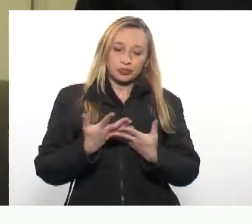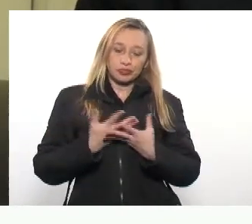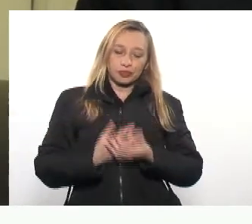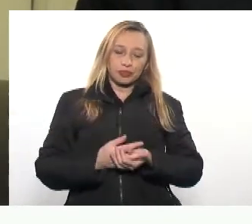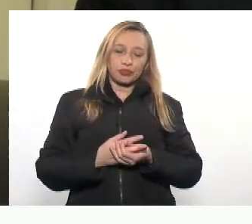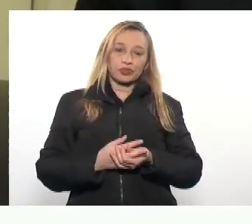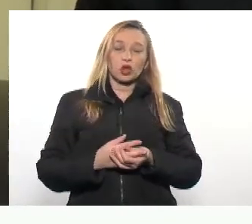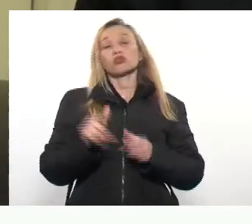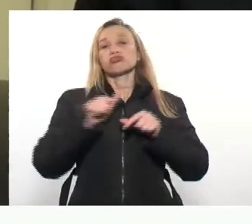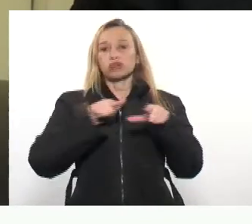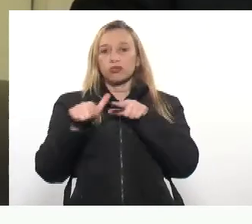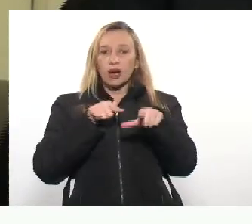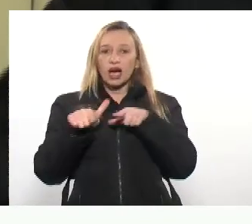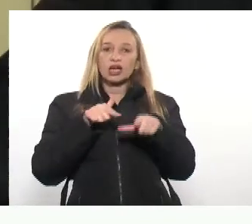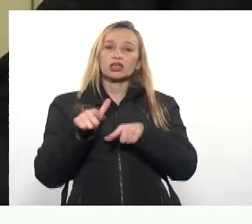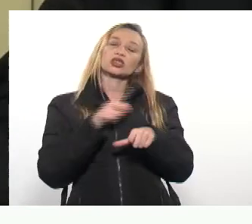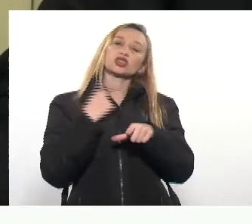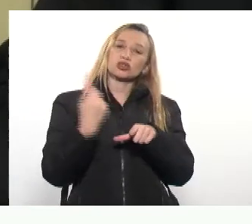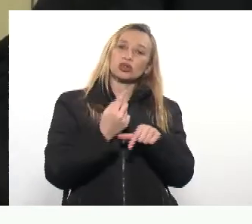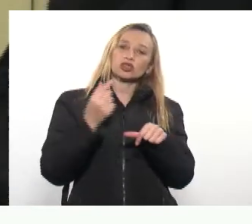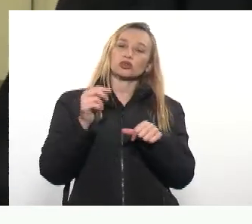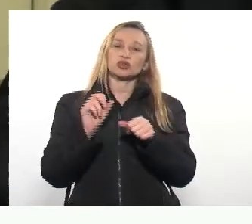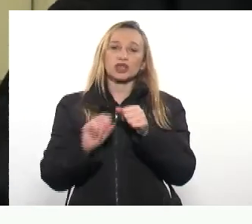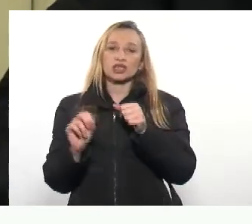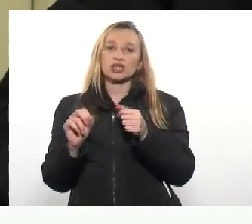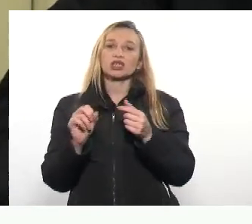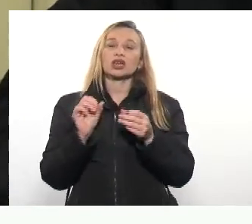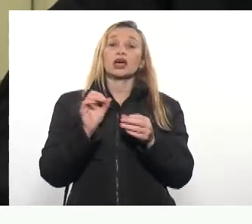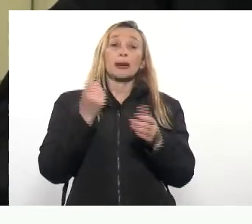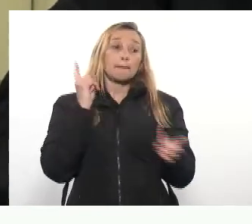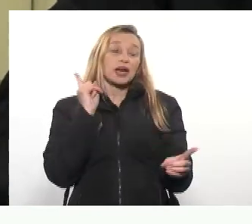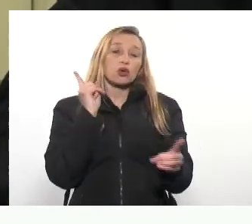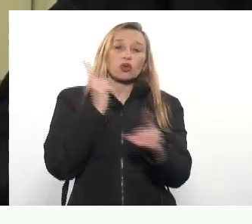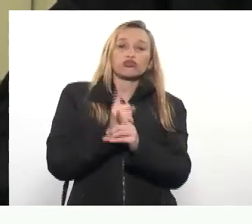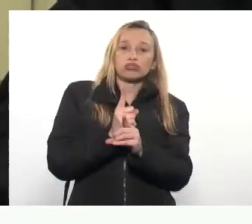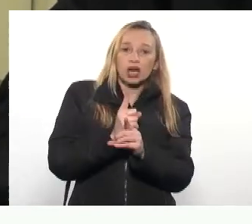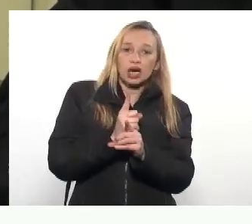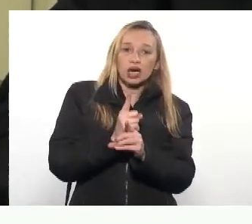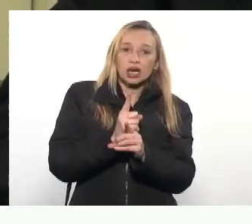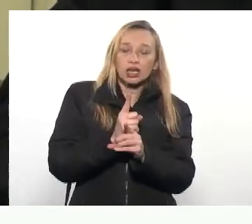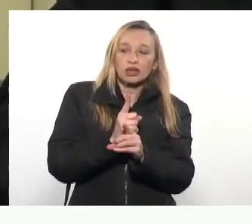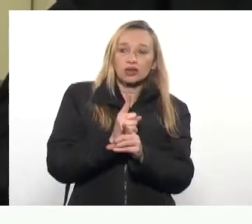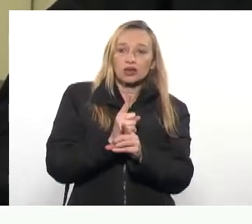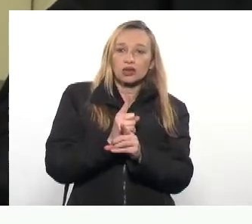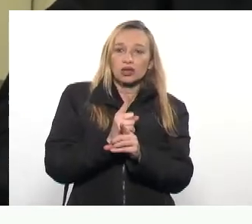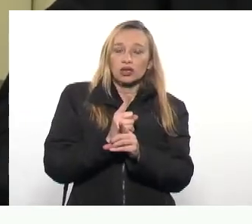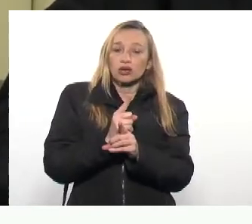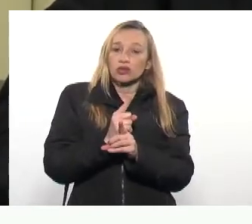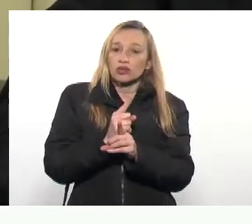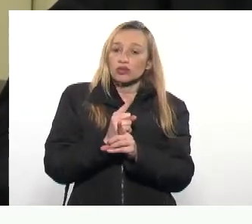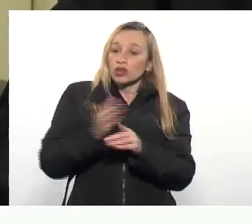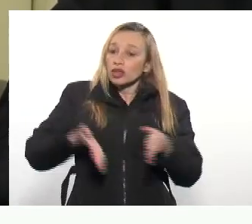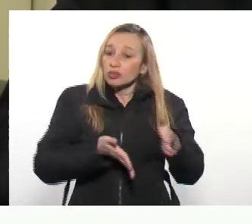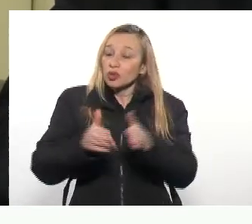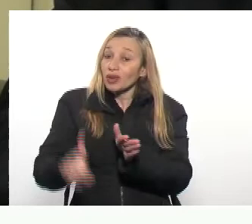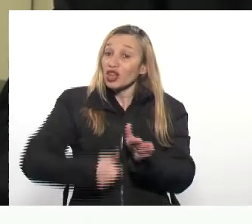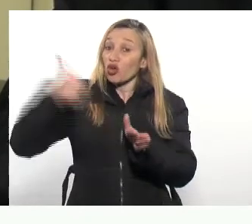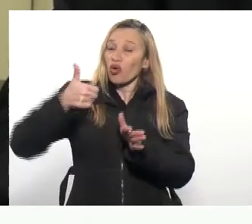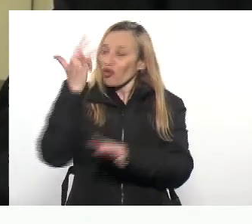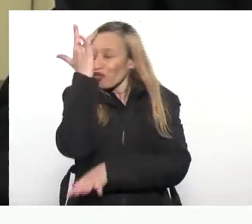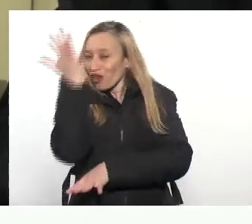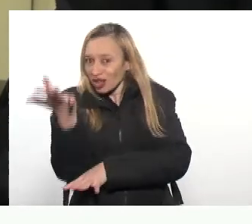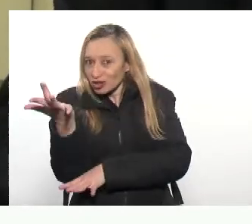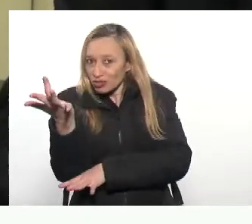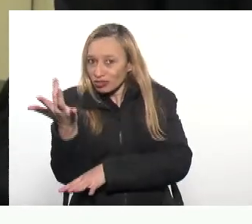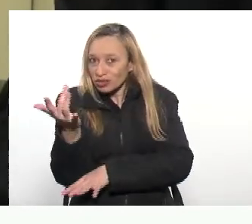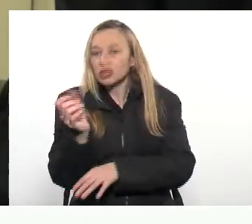o trabalho que nós estamos executando é exatamente para encontrar uma fórmula que seja transparente, que seja fácil, não